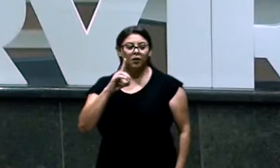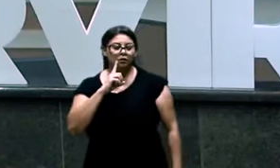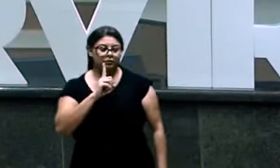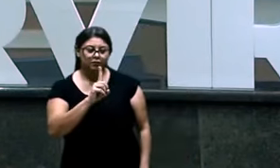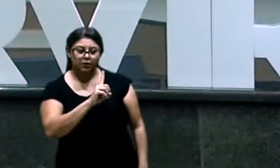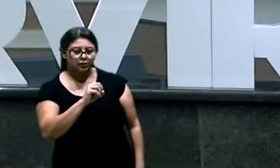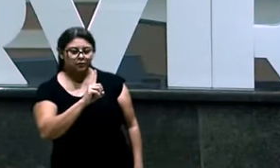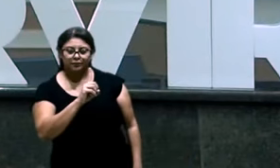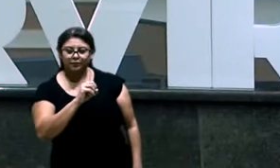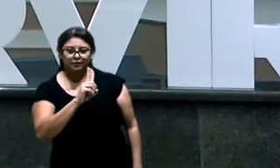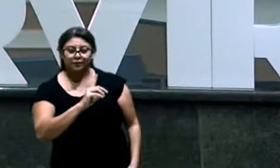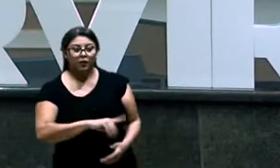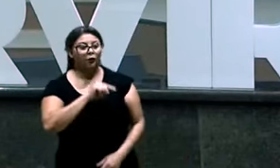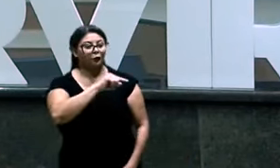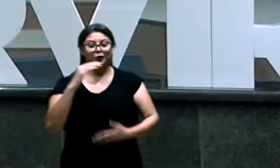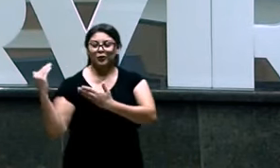Essa mesa não te pertence, jovem.